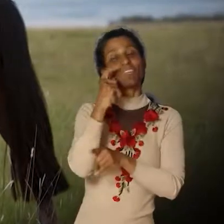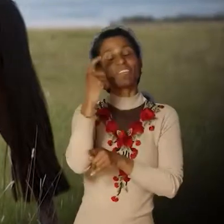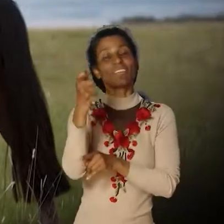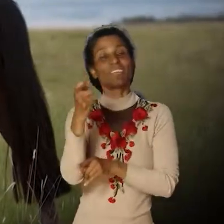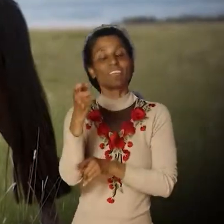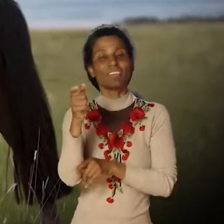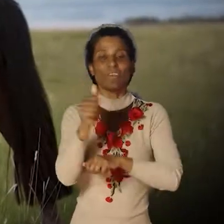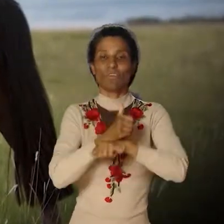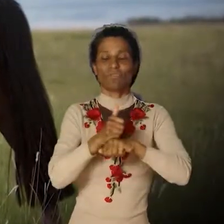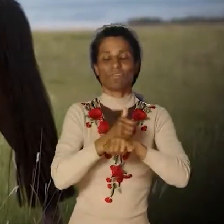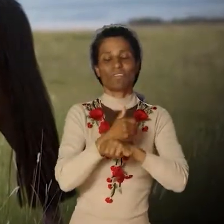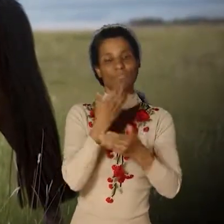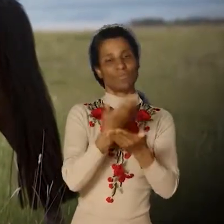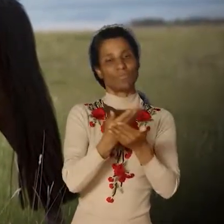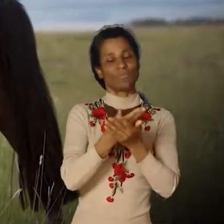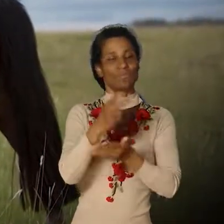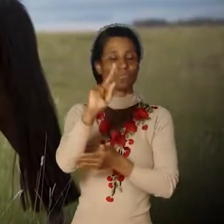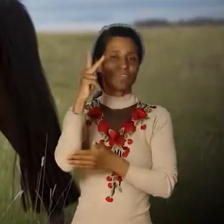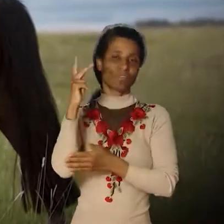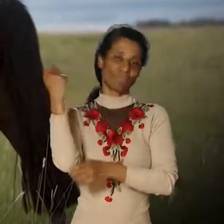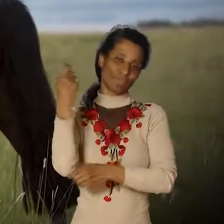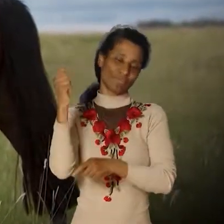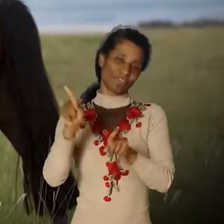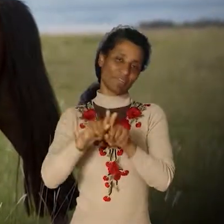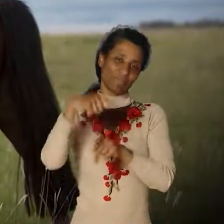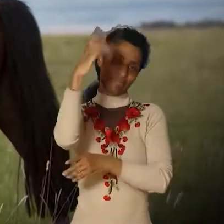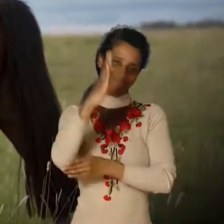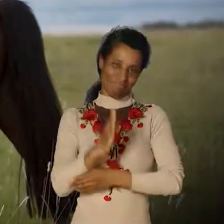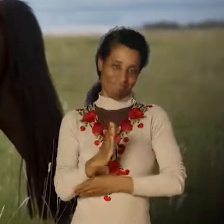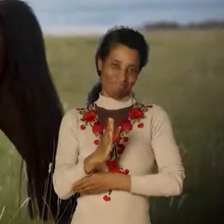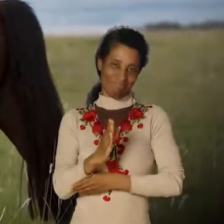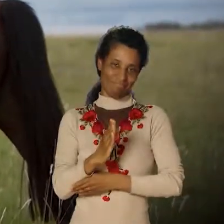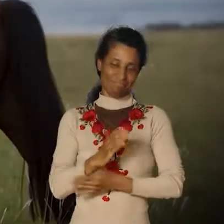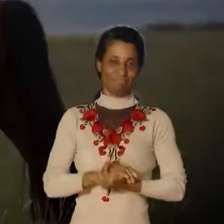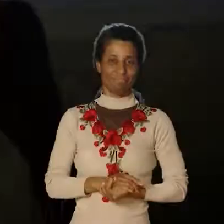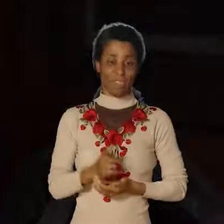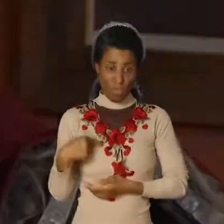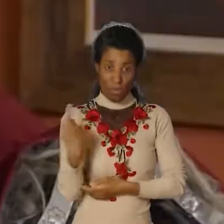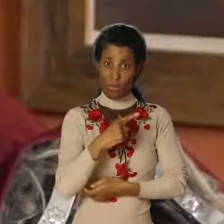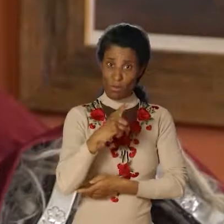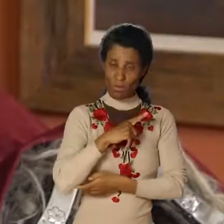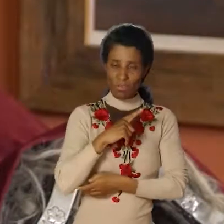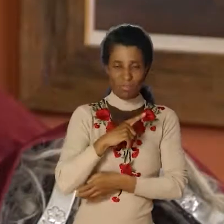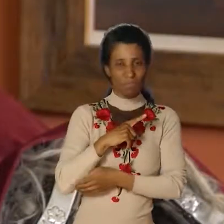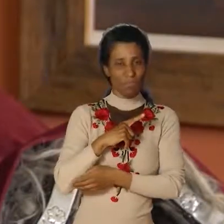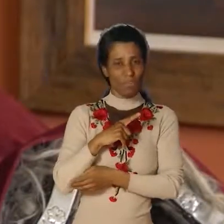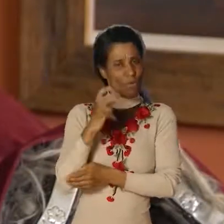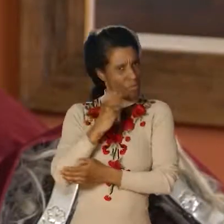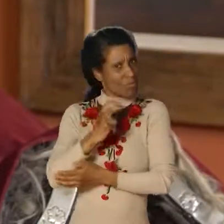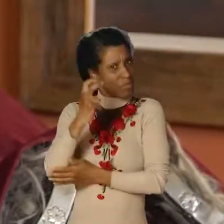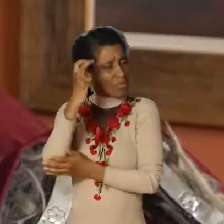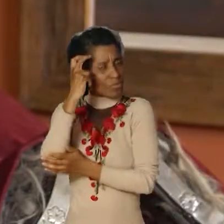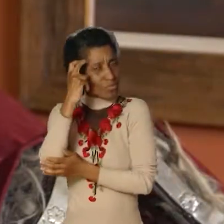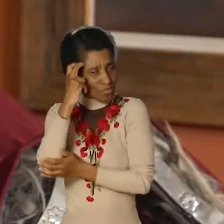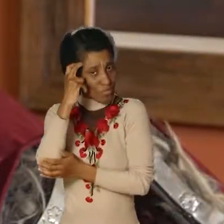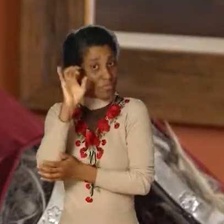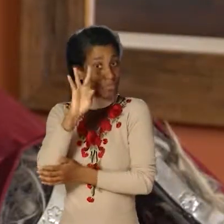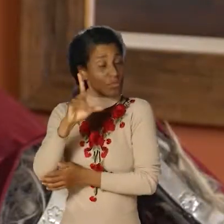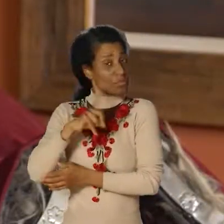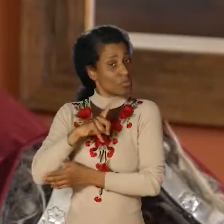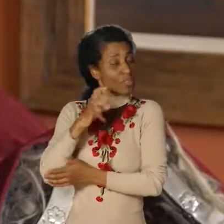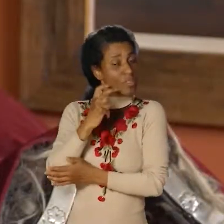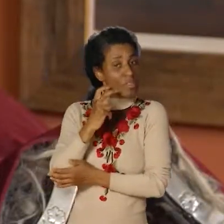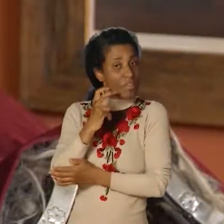o interesse de quem estuda a história do Rio Grande do Sul e do Brasil. Nós temos uma cultura que ela é ímpar